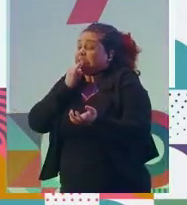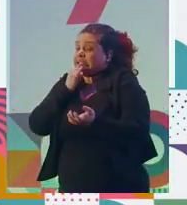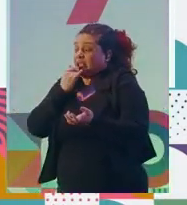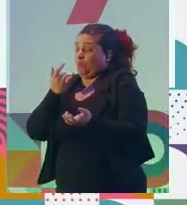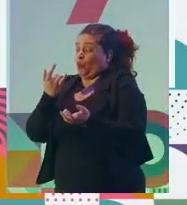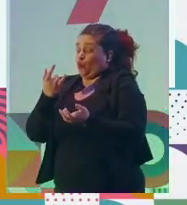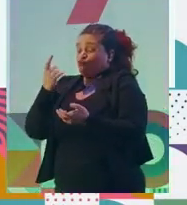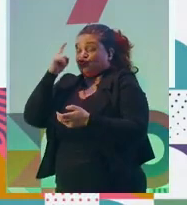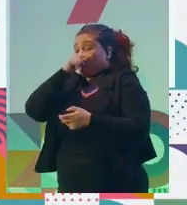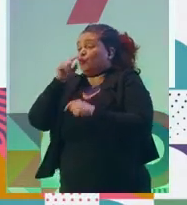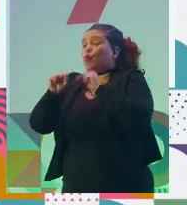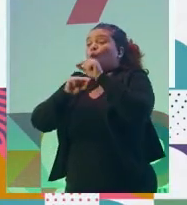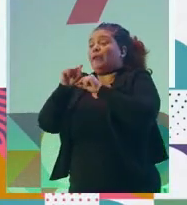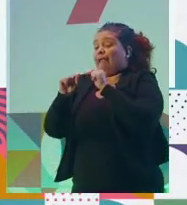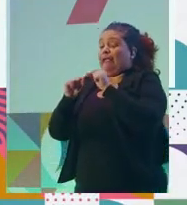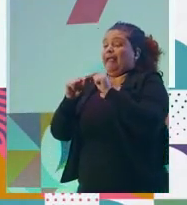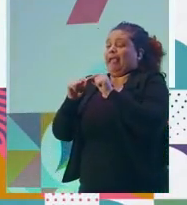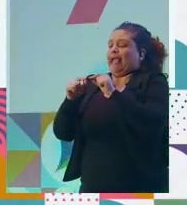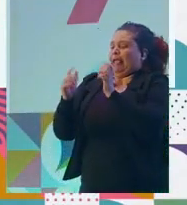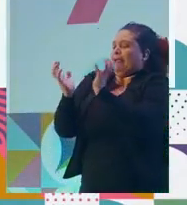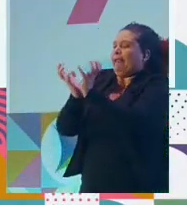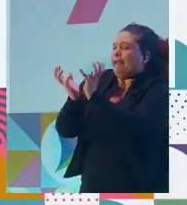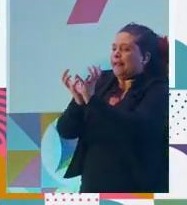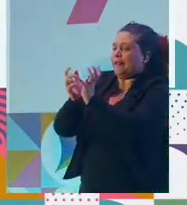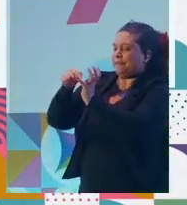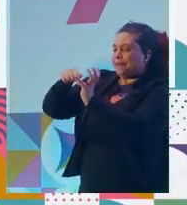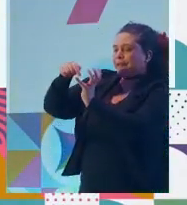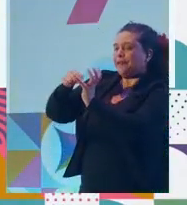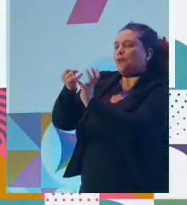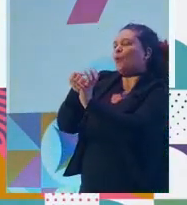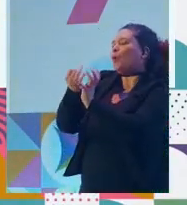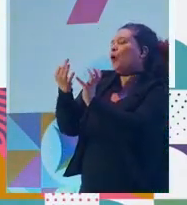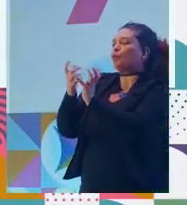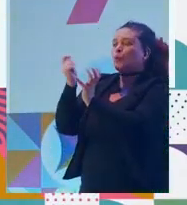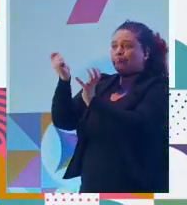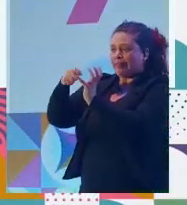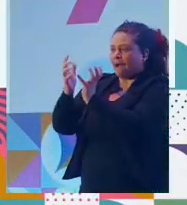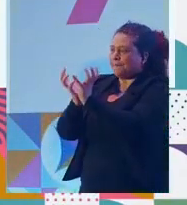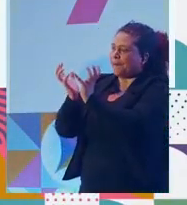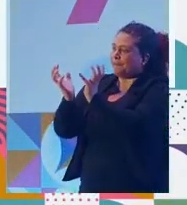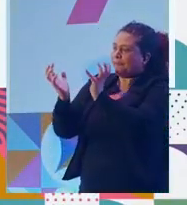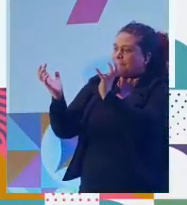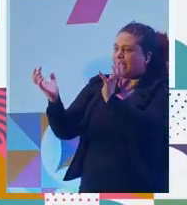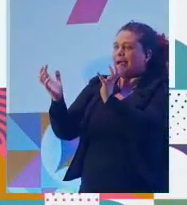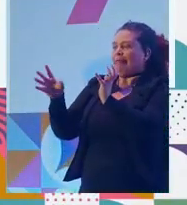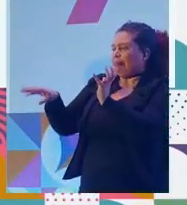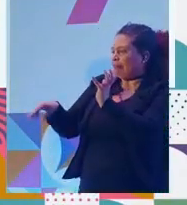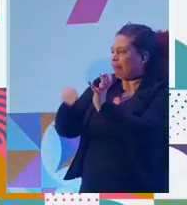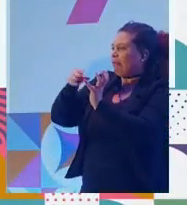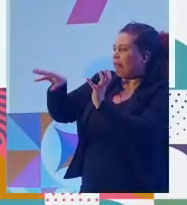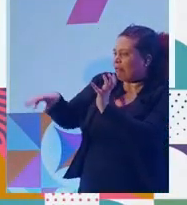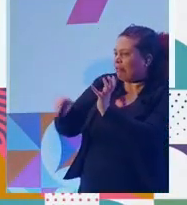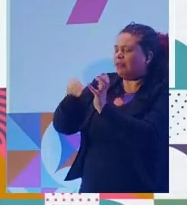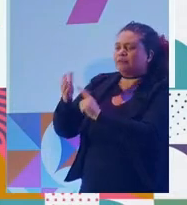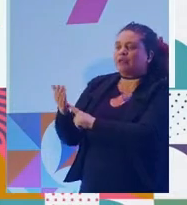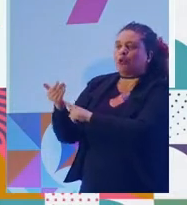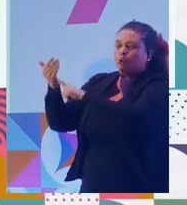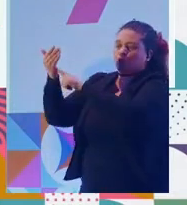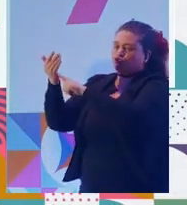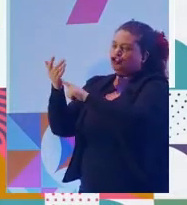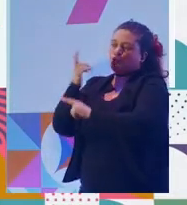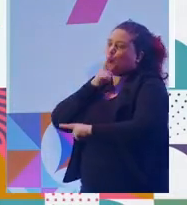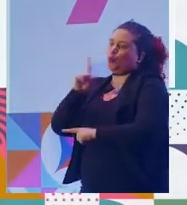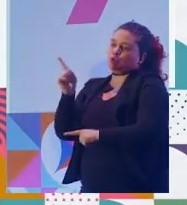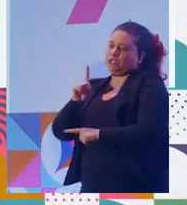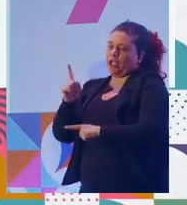as equipes, que a gente quer aumentar essas equipes, ter mais tecnologia, a gente não consegue, porque na